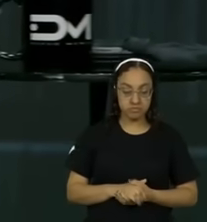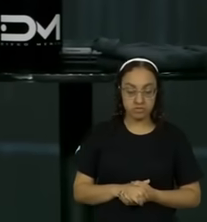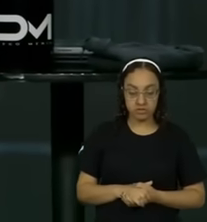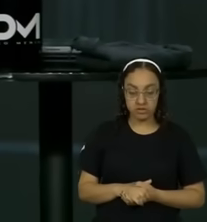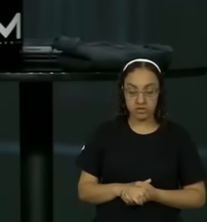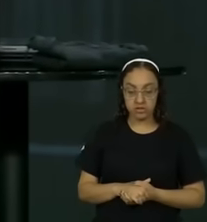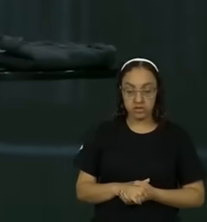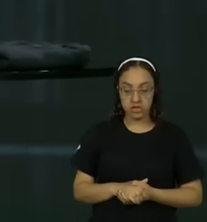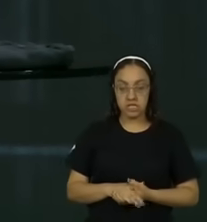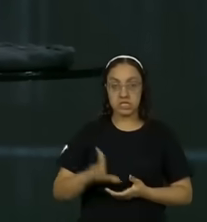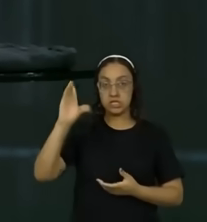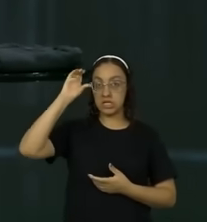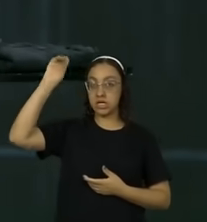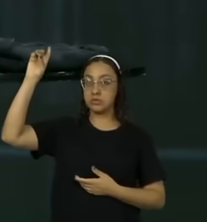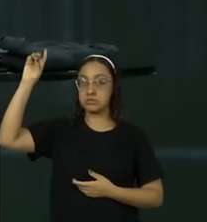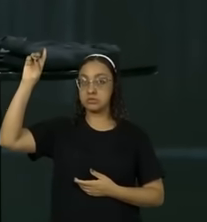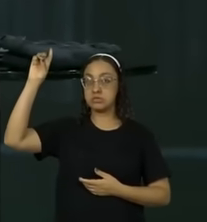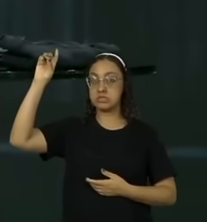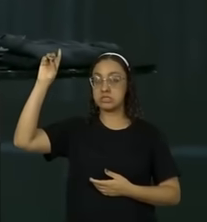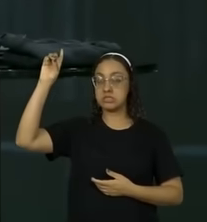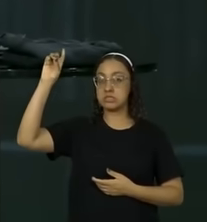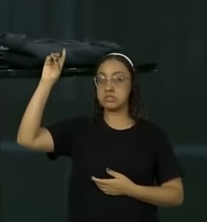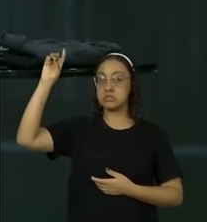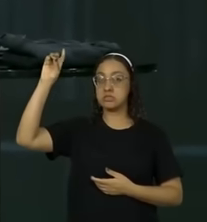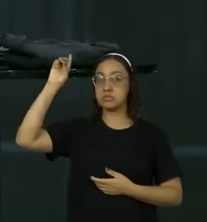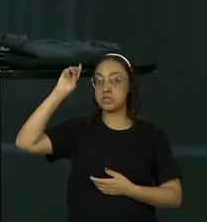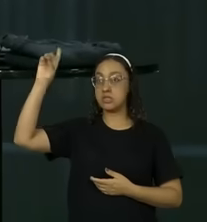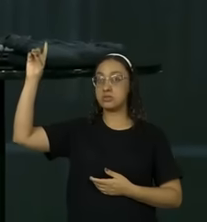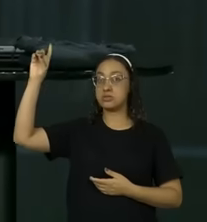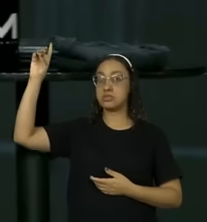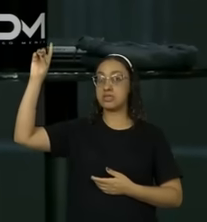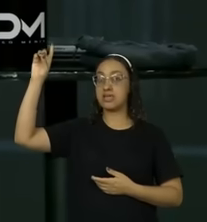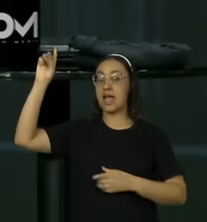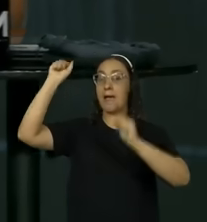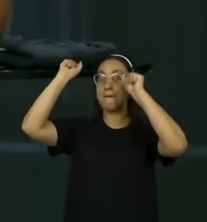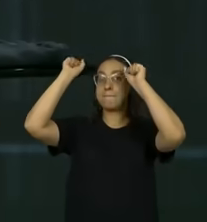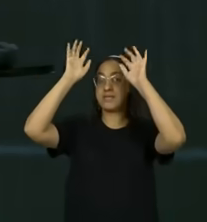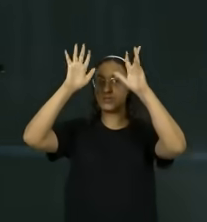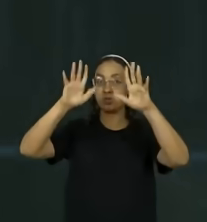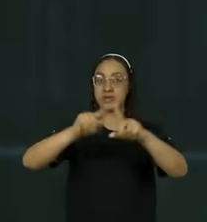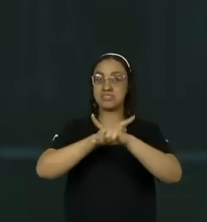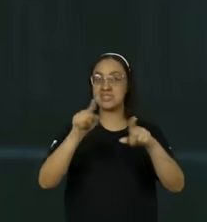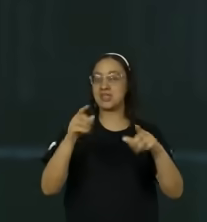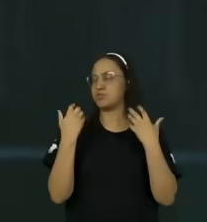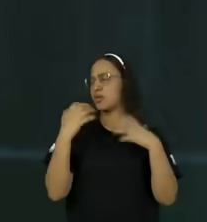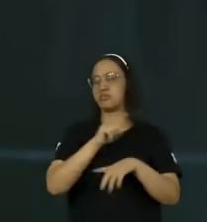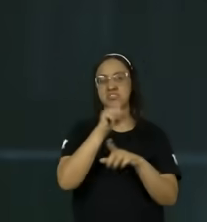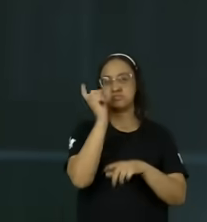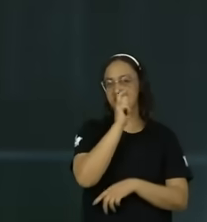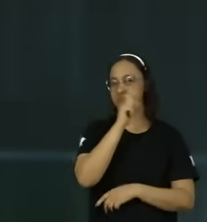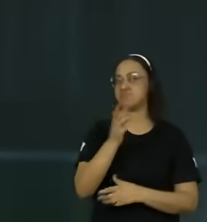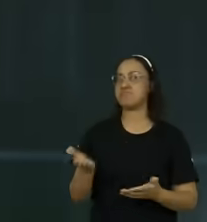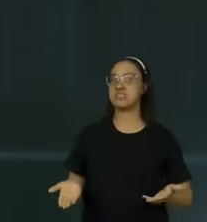quando Deus honrar você, não minta, seja quem você é. José estava vestido